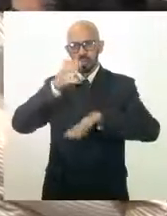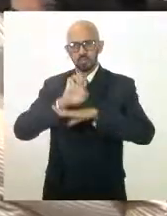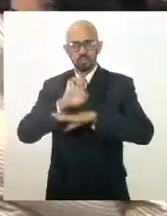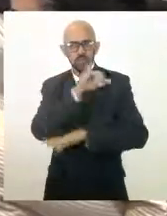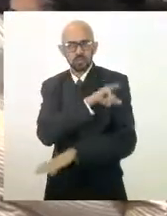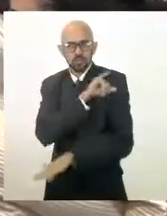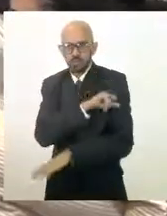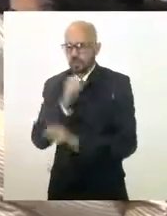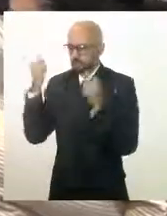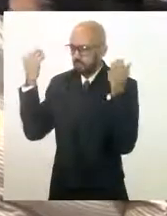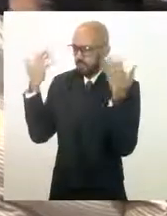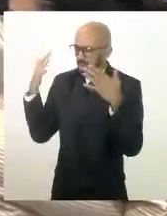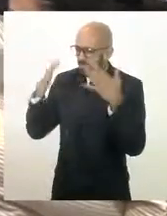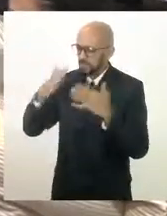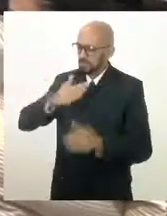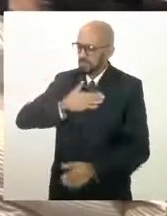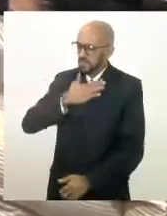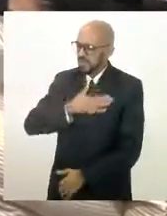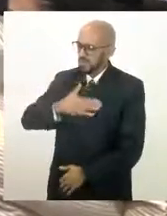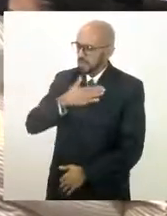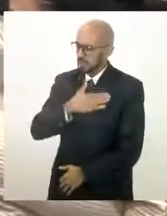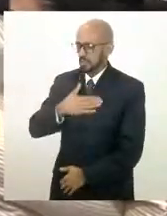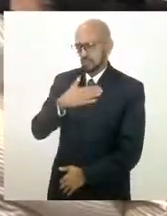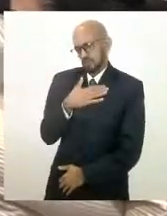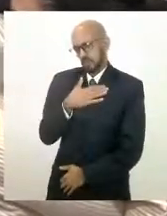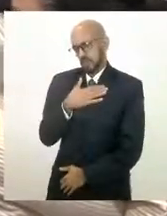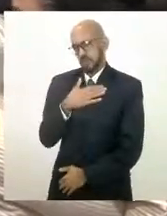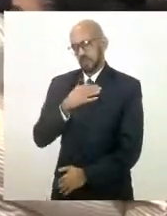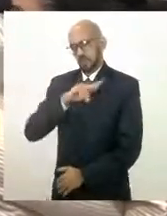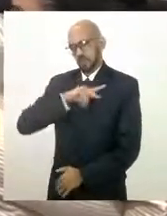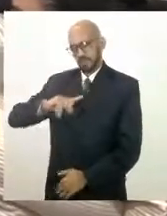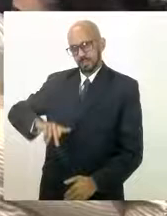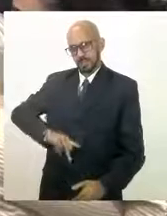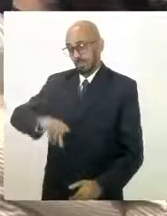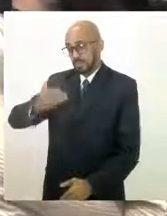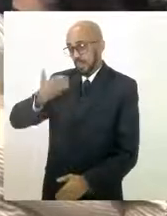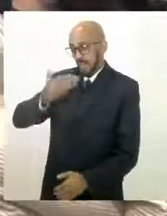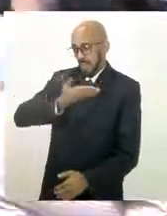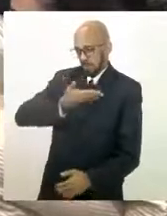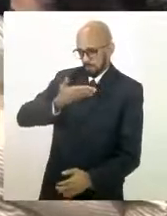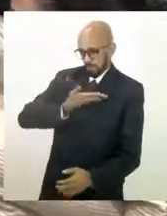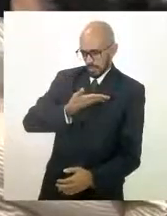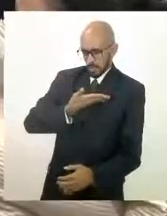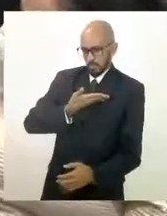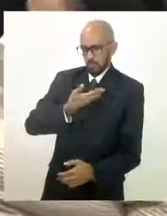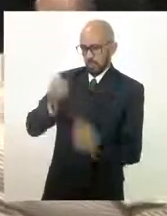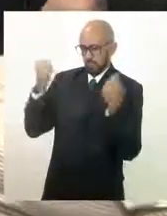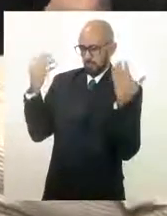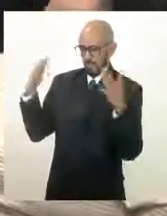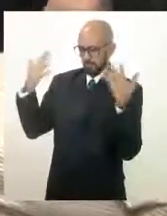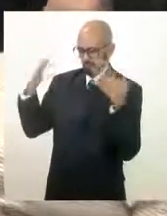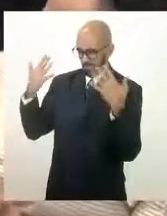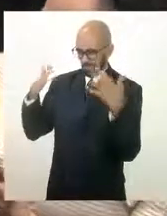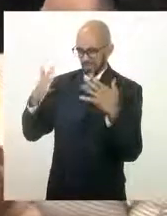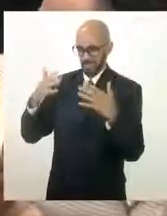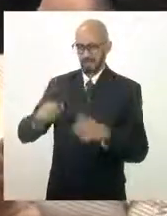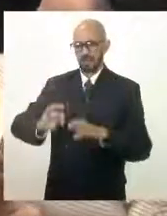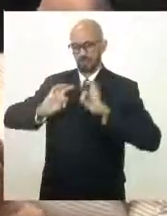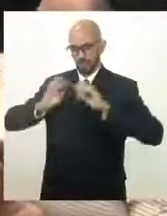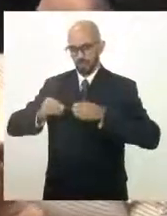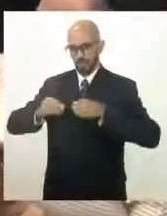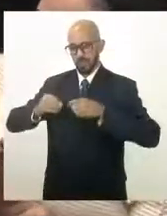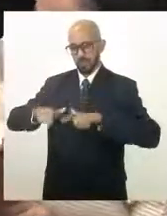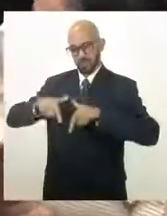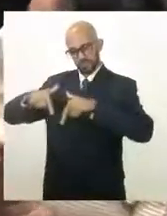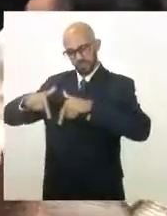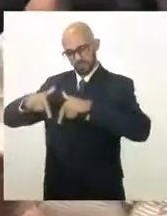Parabéns, meu querido presidente. Hoje eu digo meu amigo. Parabéns mesmo por tudo que você tem feito, principalmente